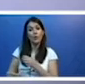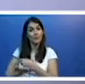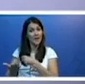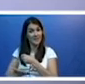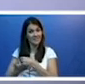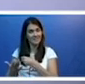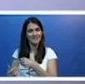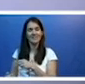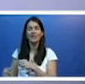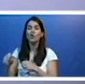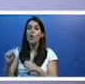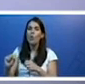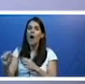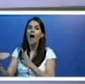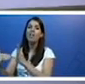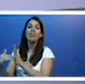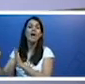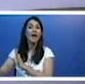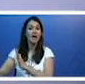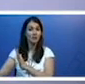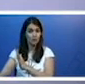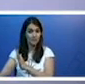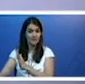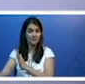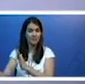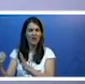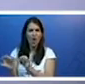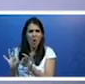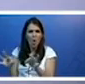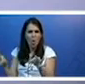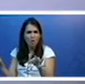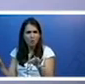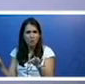do 8 até o 14. Quanto mais longe do 7, né,